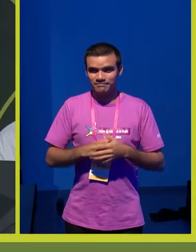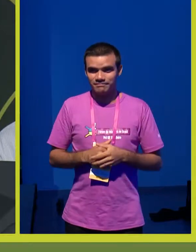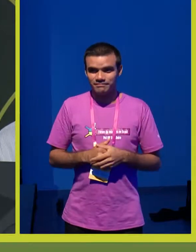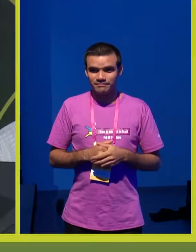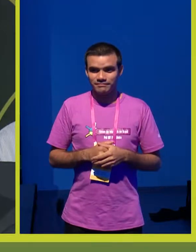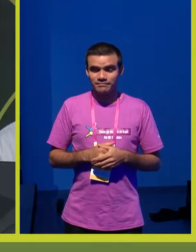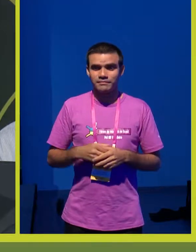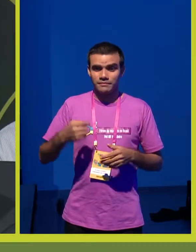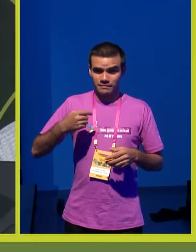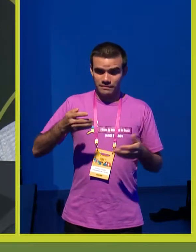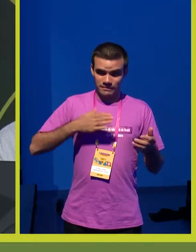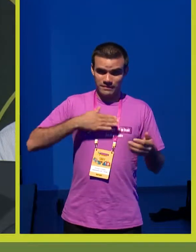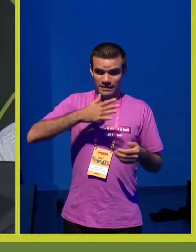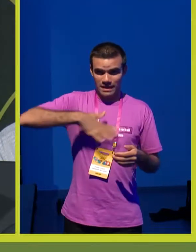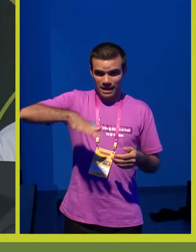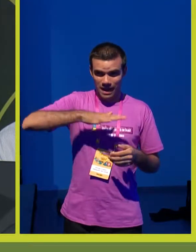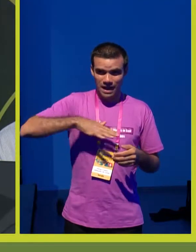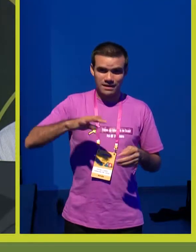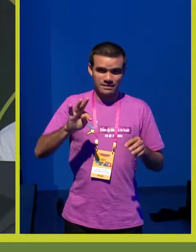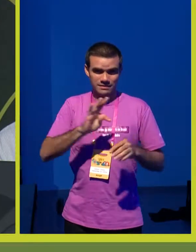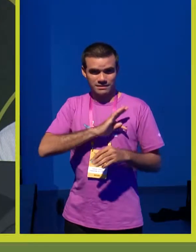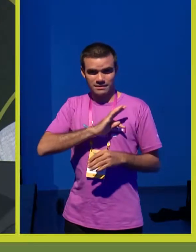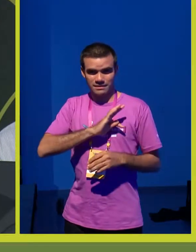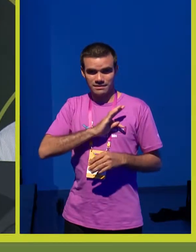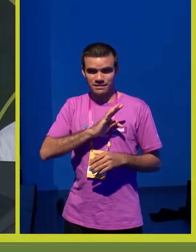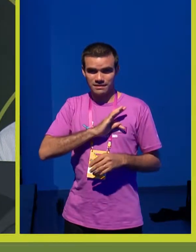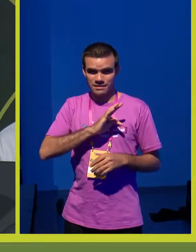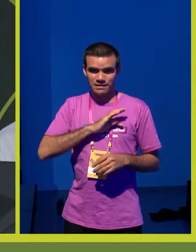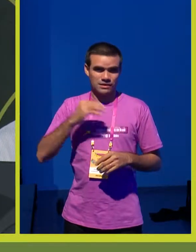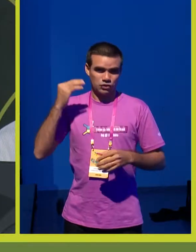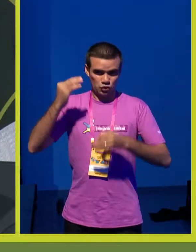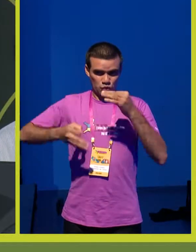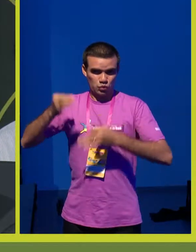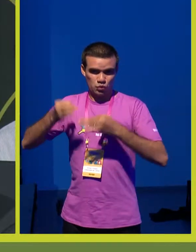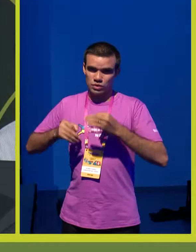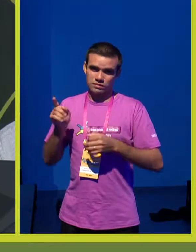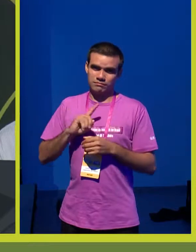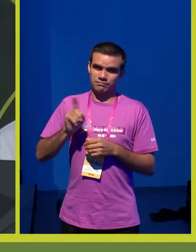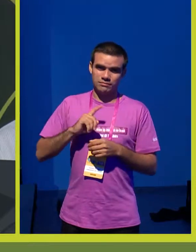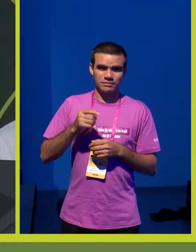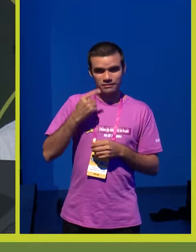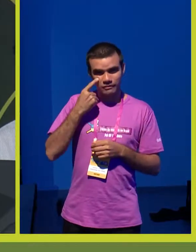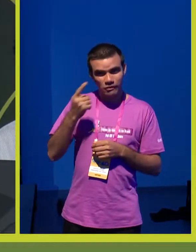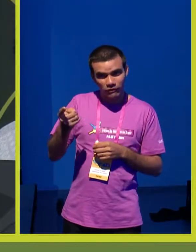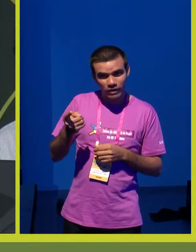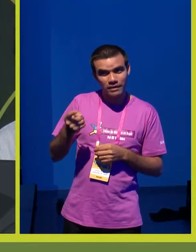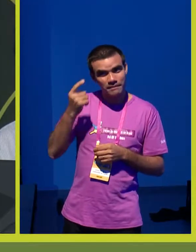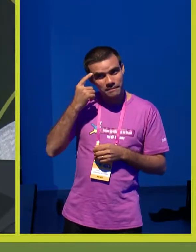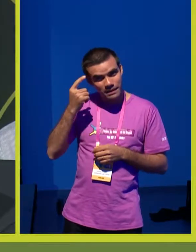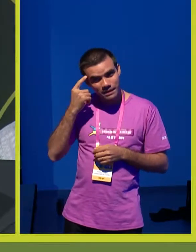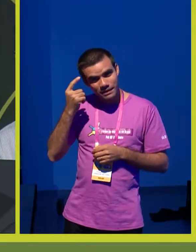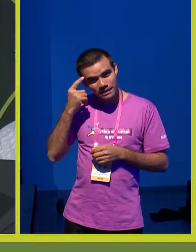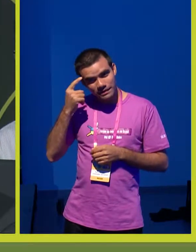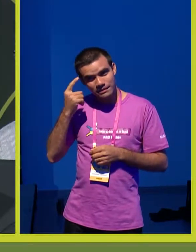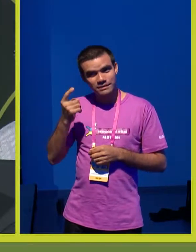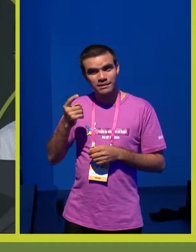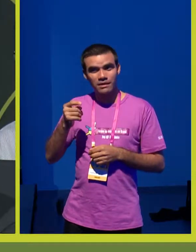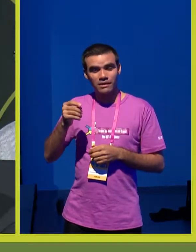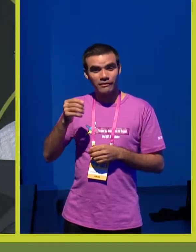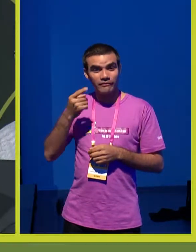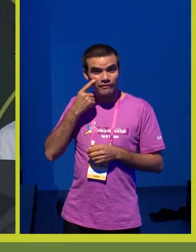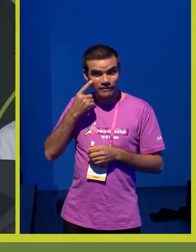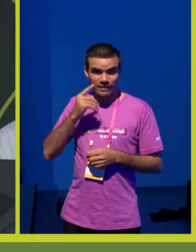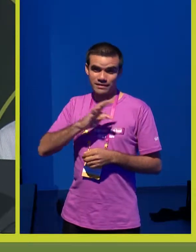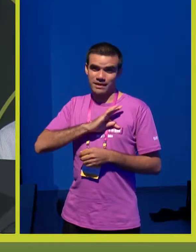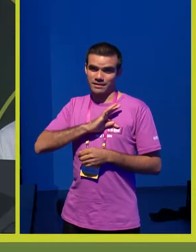a minha área na verdade a área técnica não é a área jurídica então eu vou ver as coisas aqui sob uma ótica